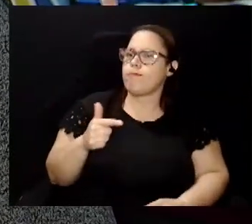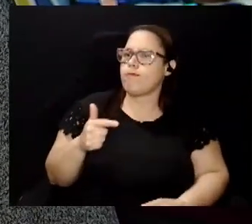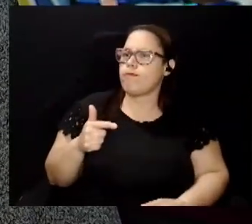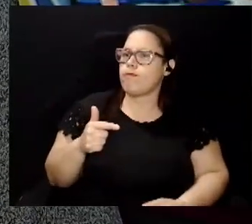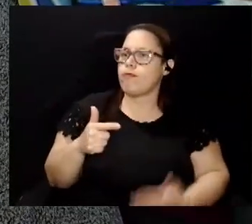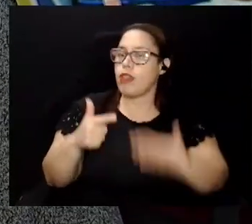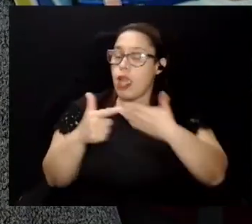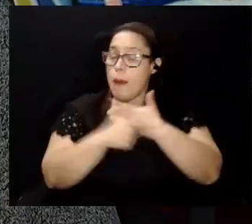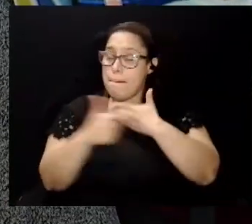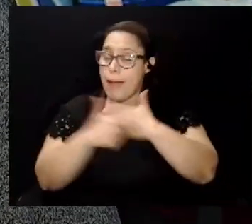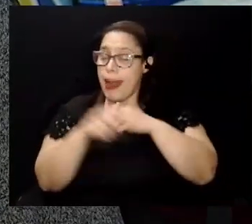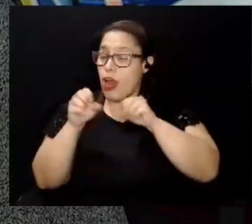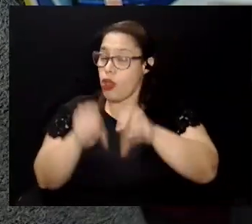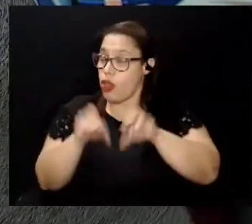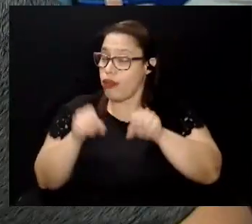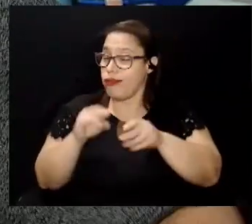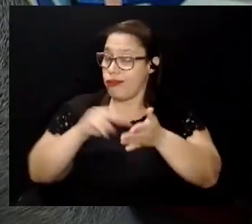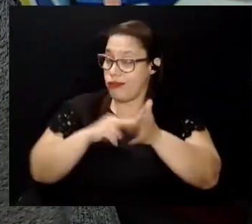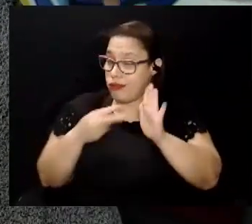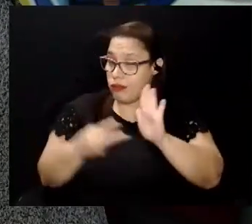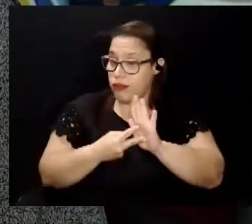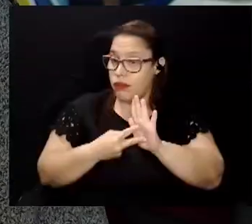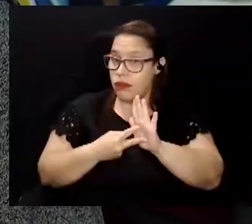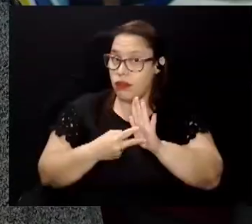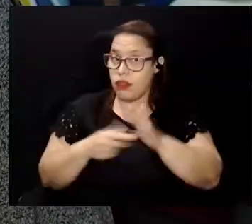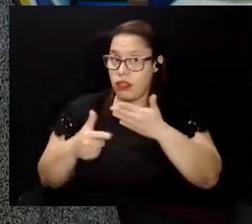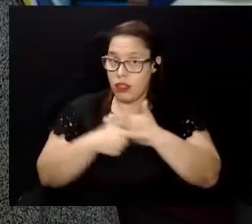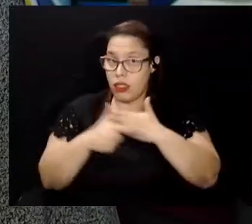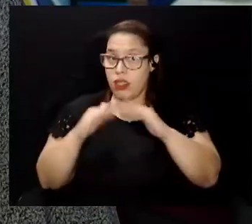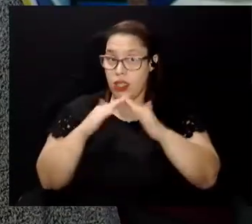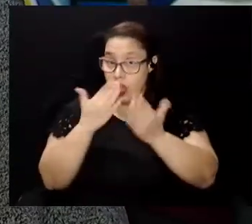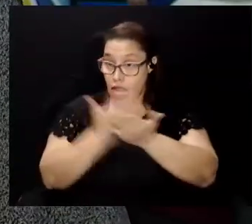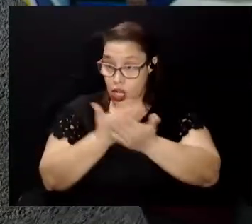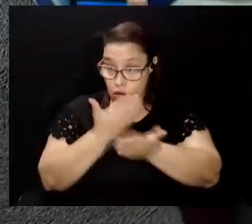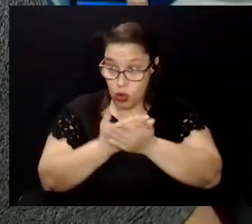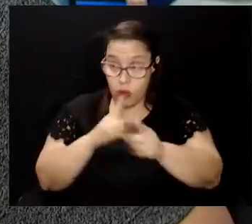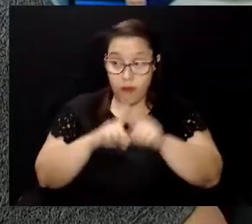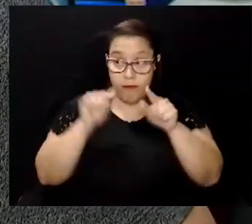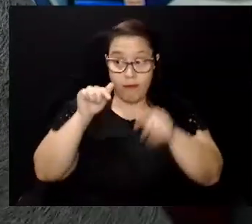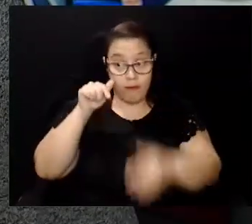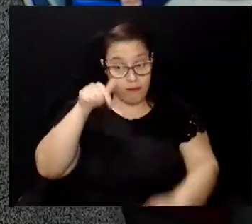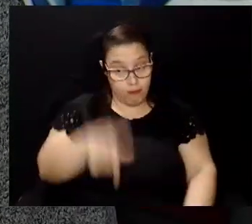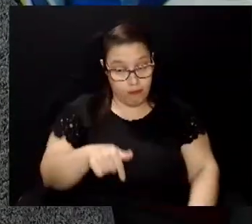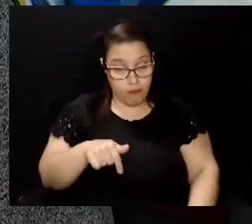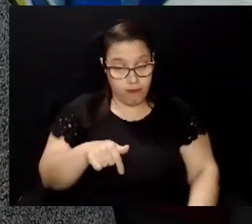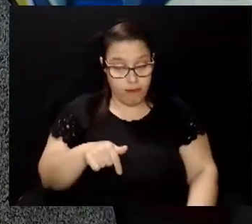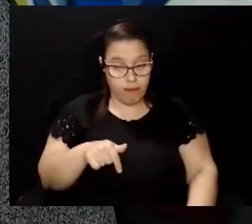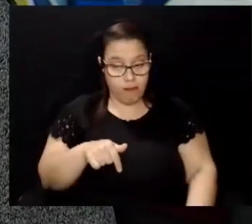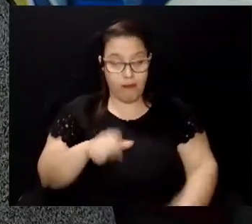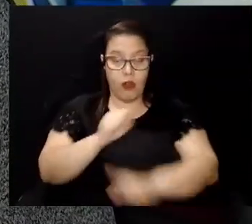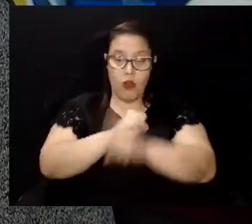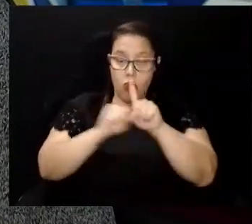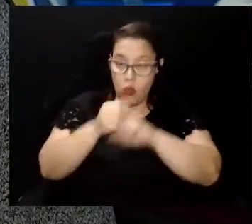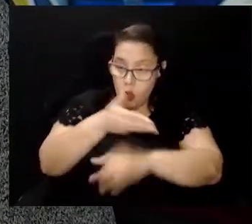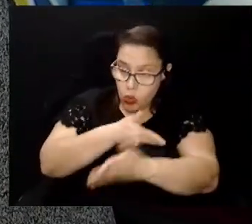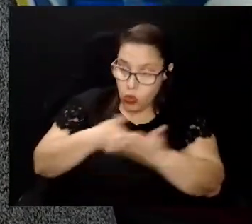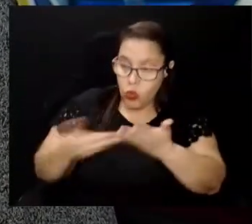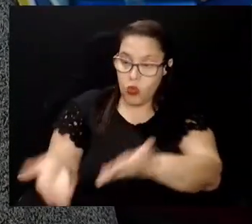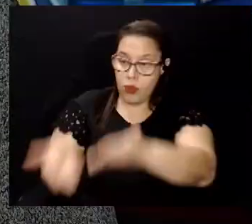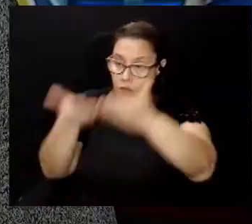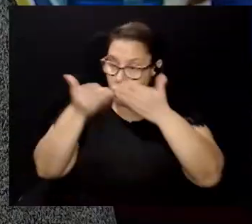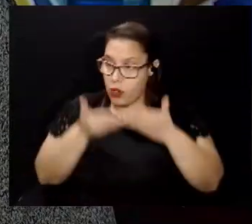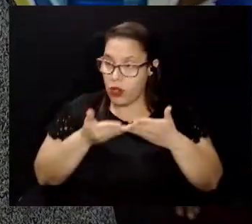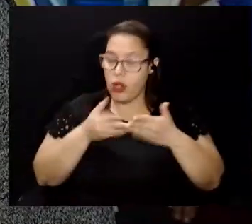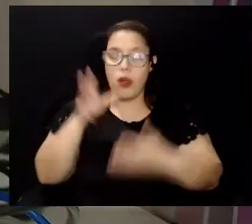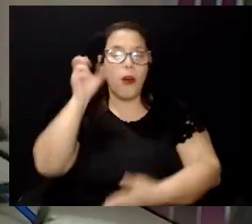papel educativo no sentido, porque esse é um papel da educação. Nós estamos aqui mesmo na área do social, para acolher,